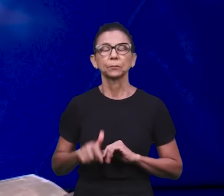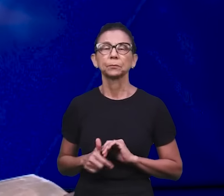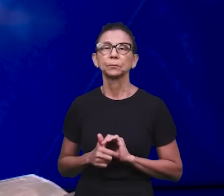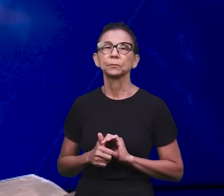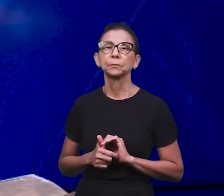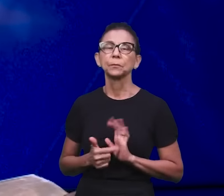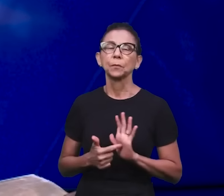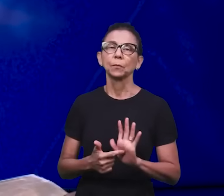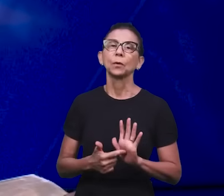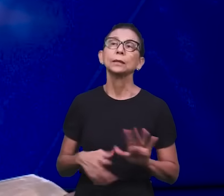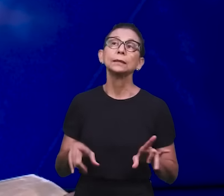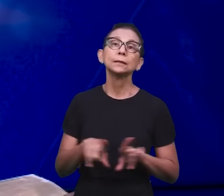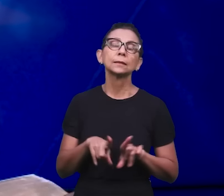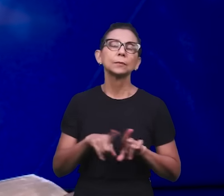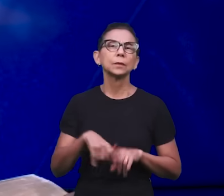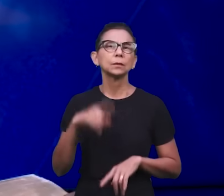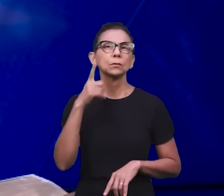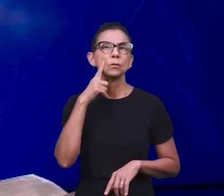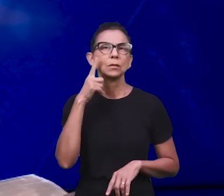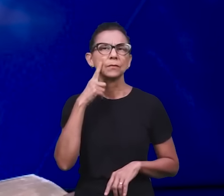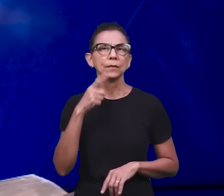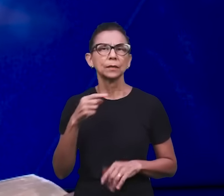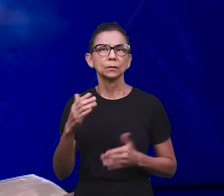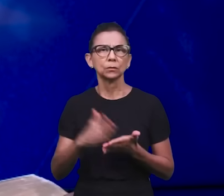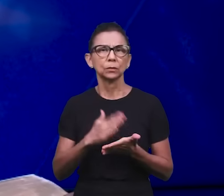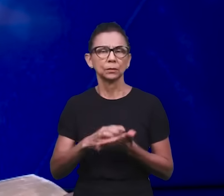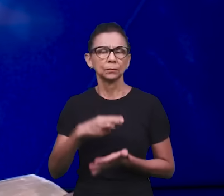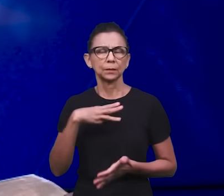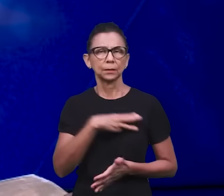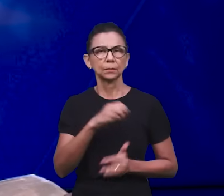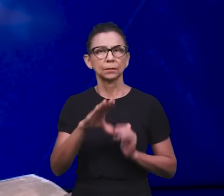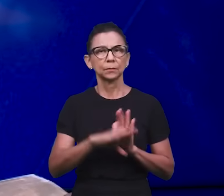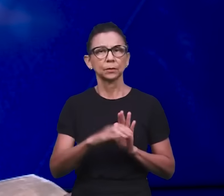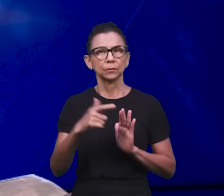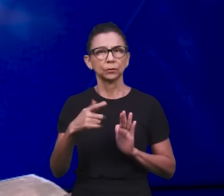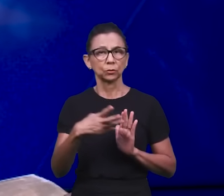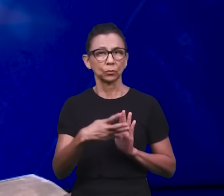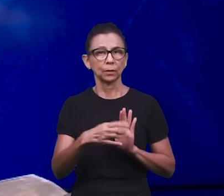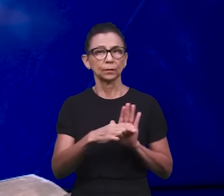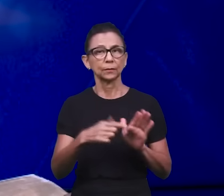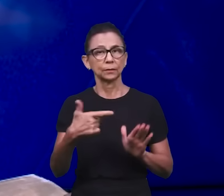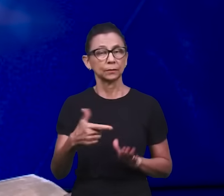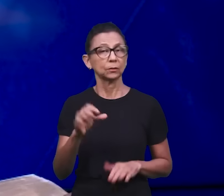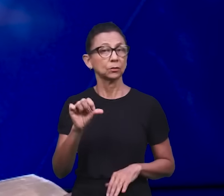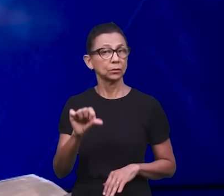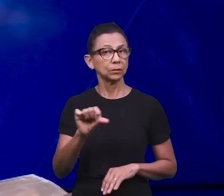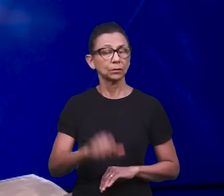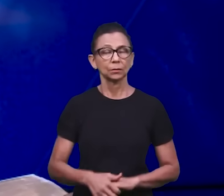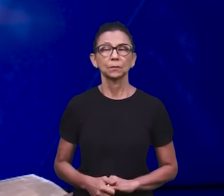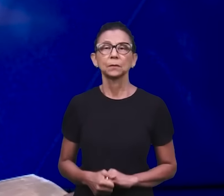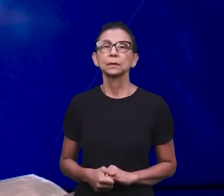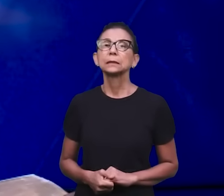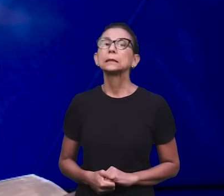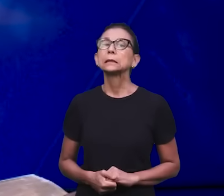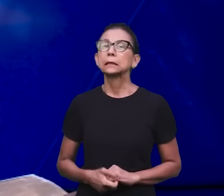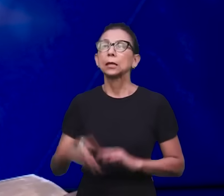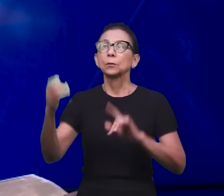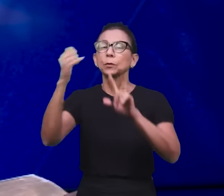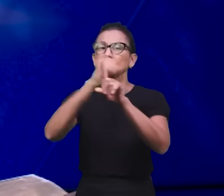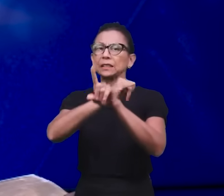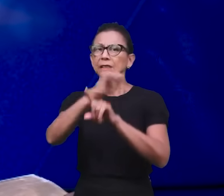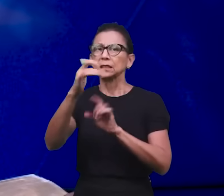Joel, e estão registrados também lá no Evangelho de Mateus, no capítulo 24, verso 29, e